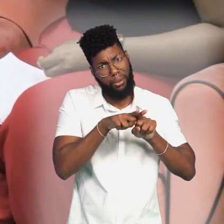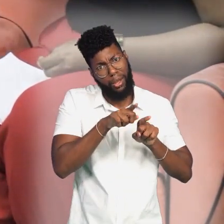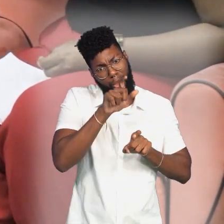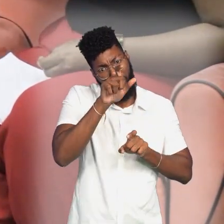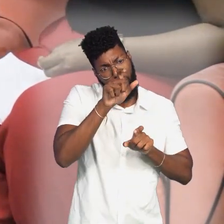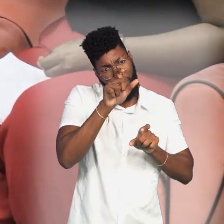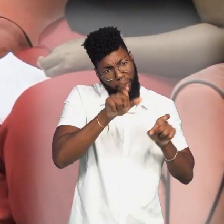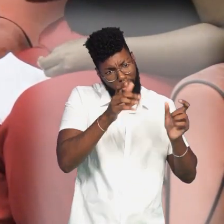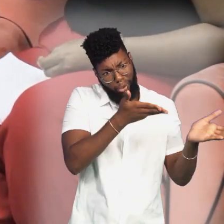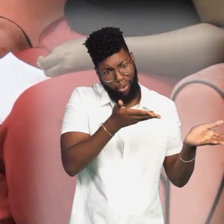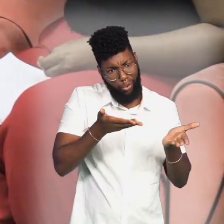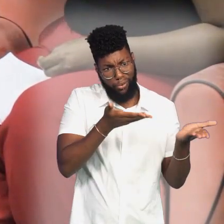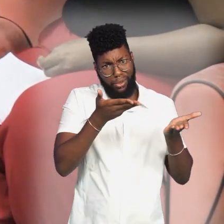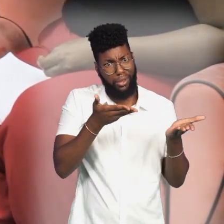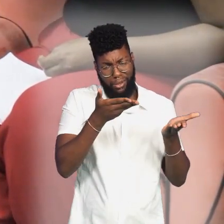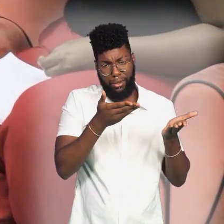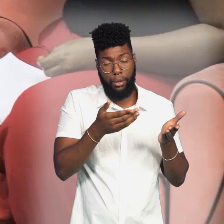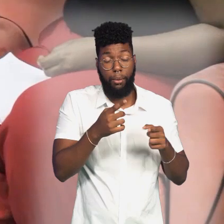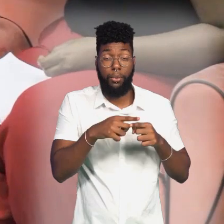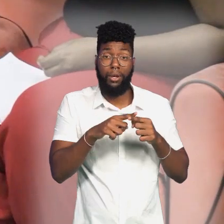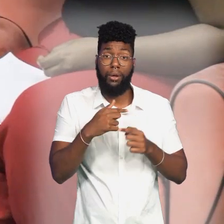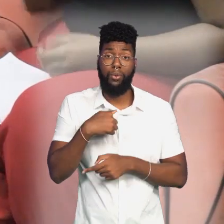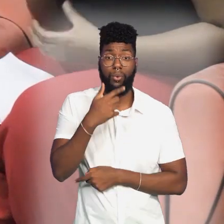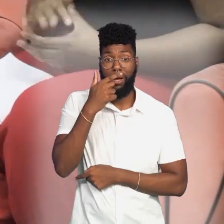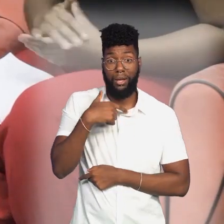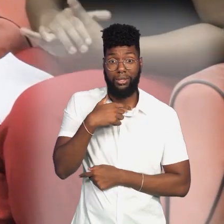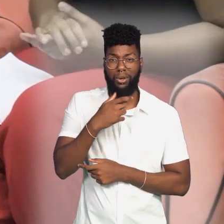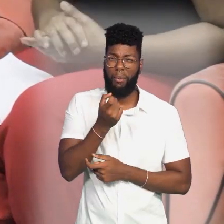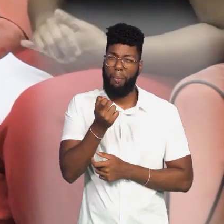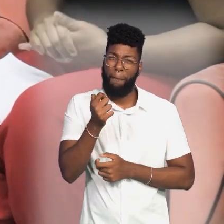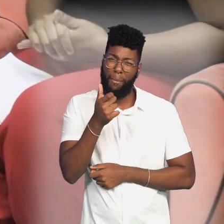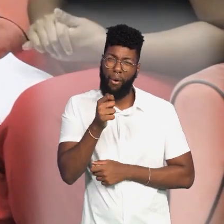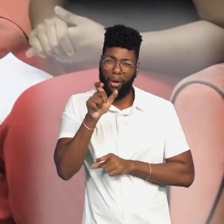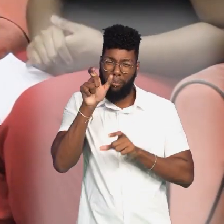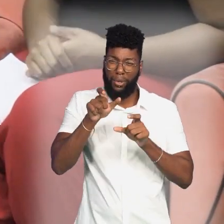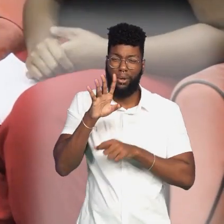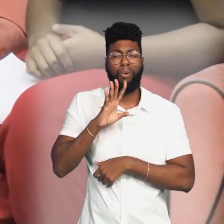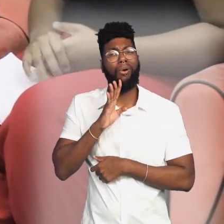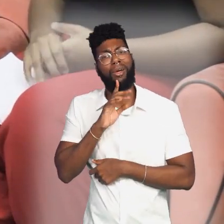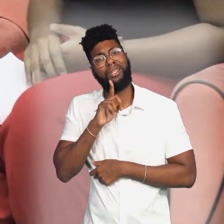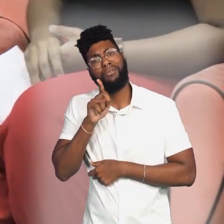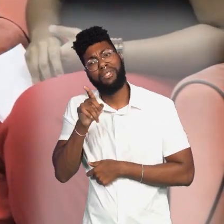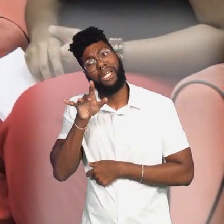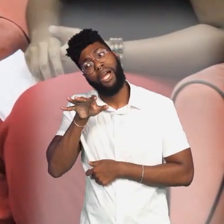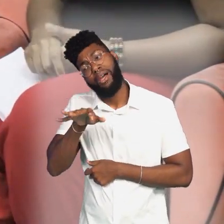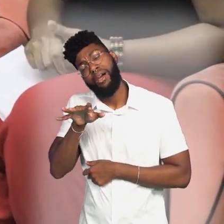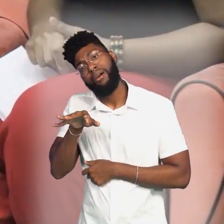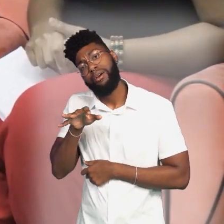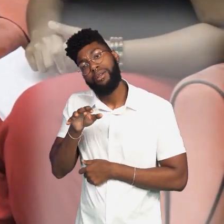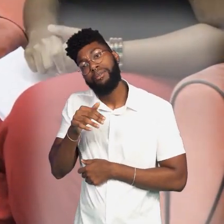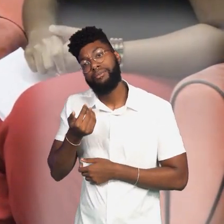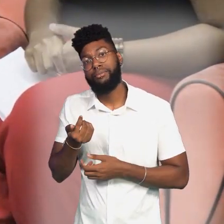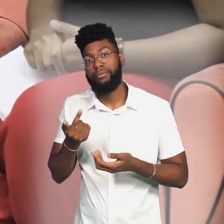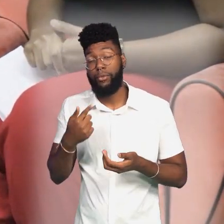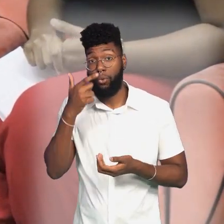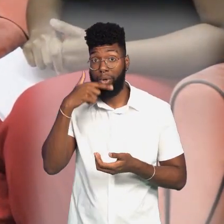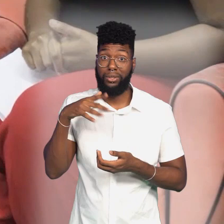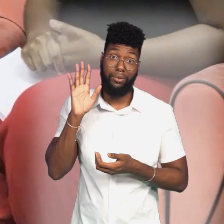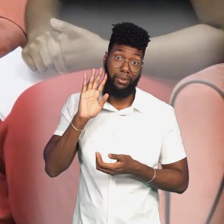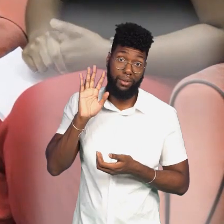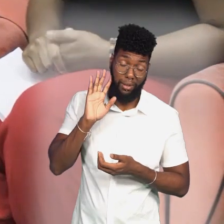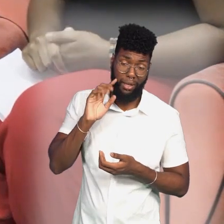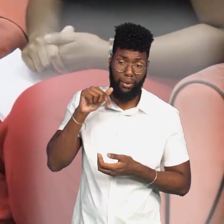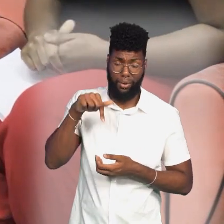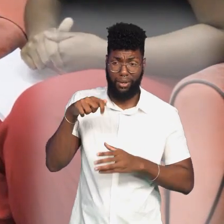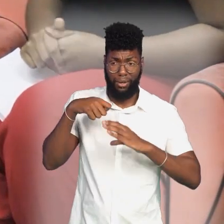Eu acho que poucas pessoas conheciam o Madu desta forma aqui, que a gente conversou com ele hoje, né? Então eu acho que vai ser bacana isso, né?